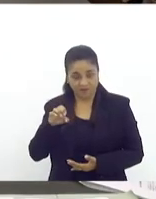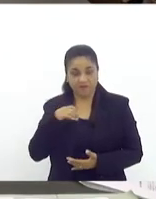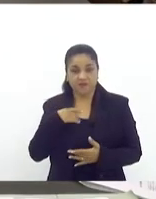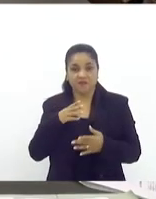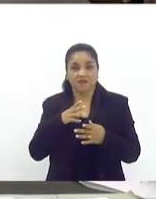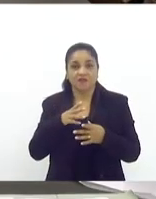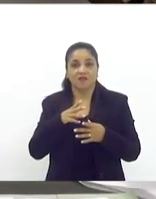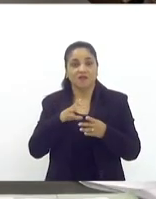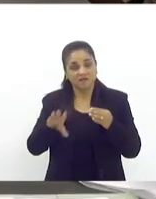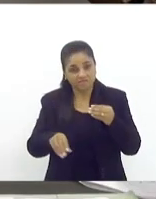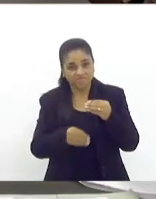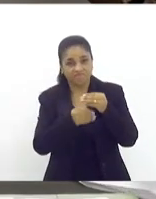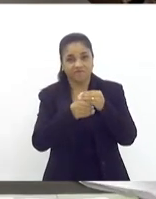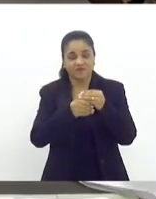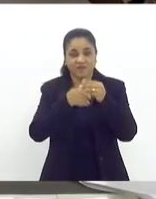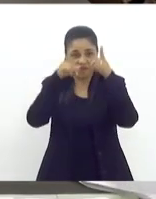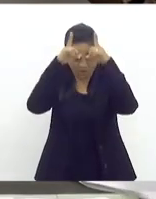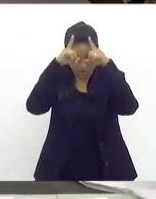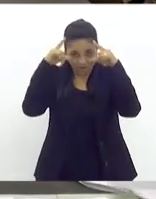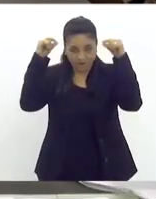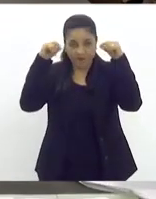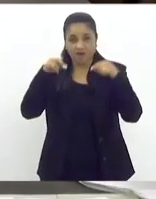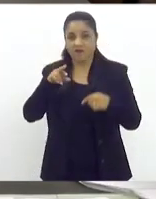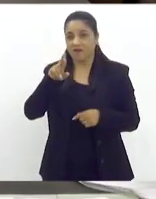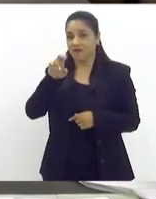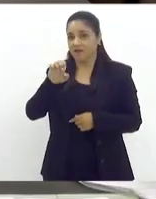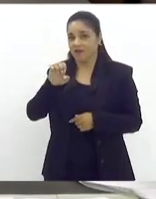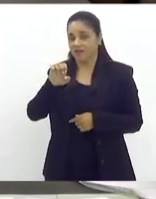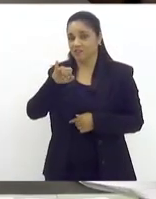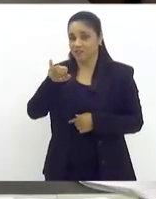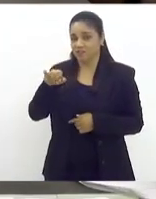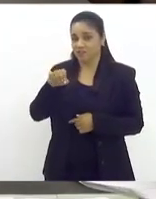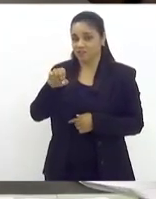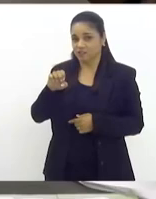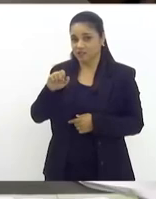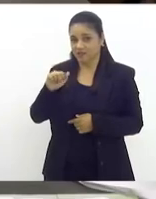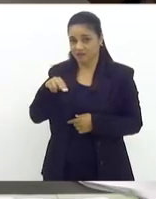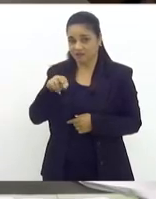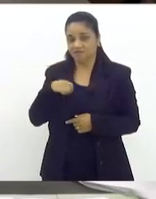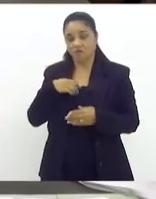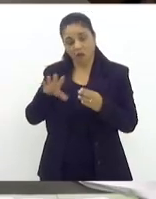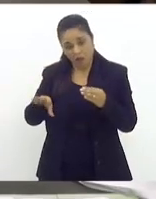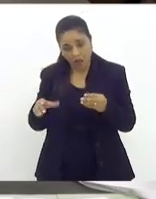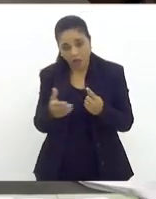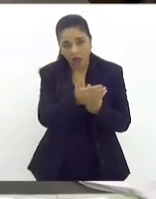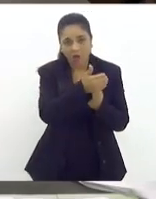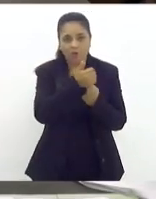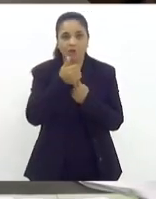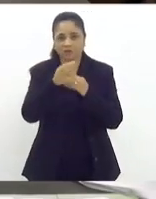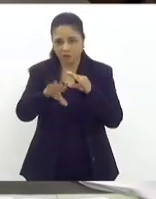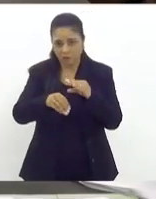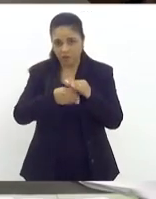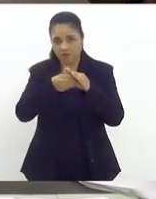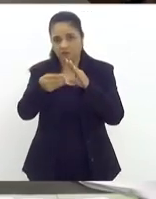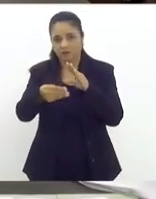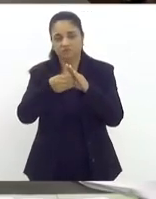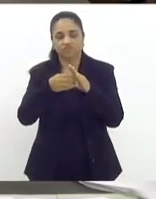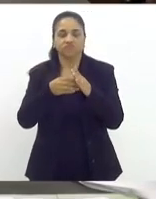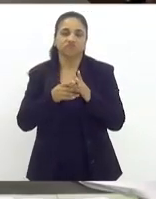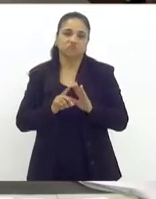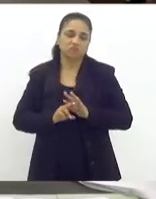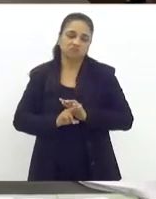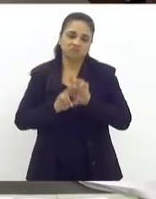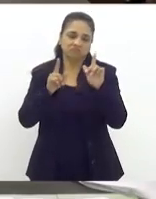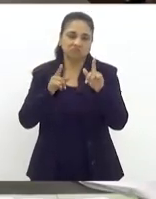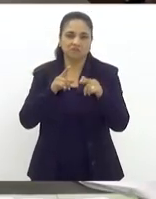Essa emenda da deputada enfermeira Regiane, ela foi acolhida no parecer. Isso. Né? Que não afetará o direito adquirido pelas comunidades